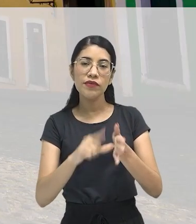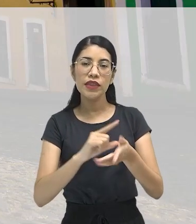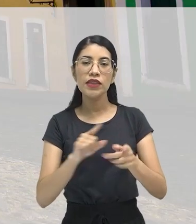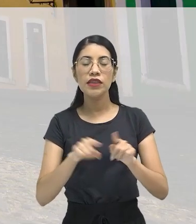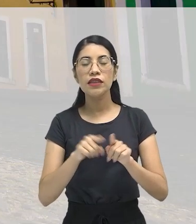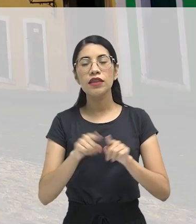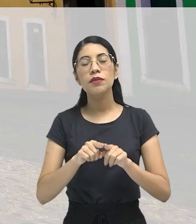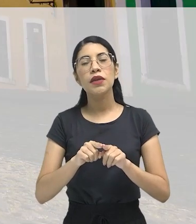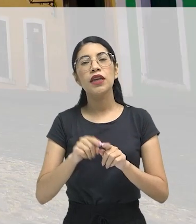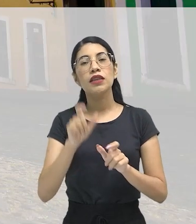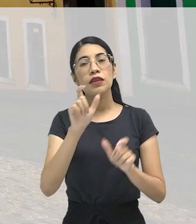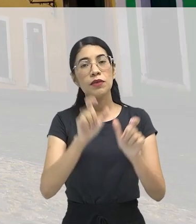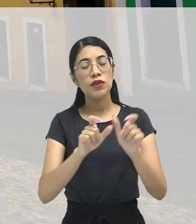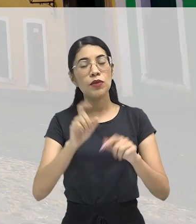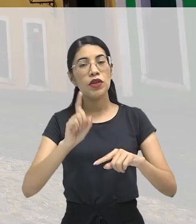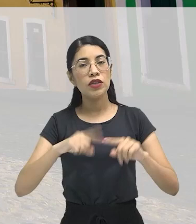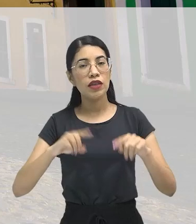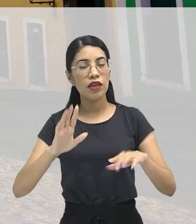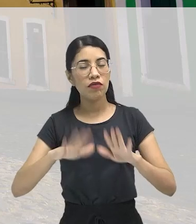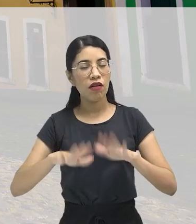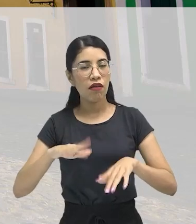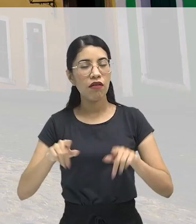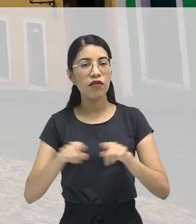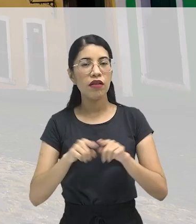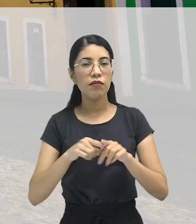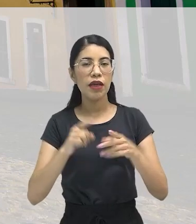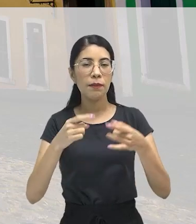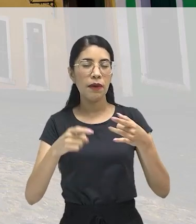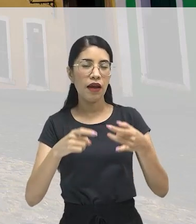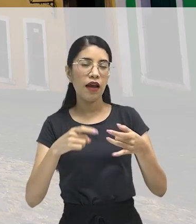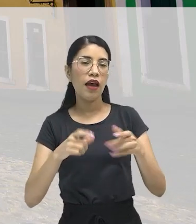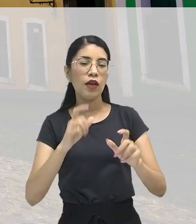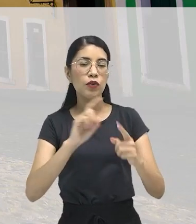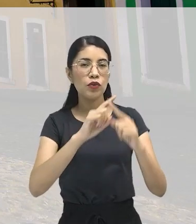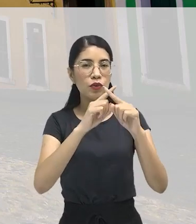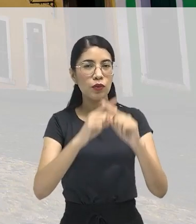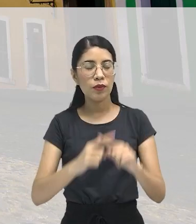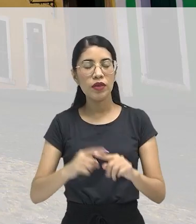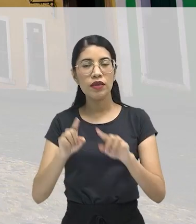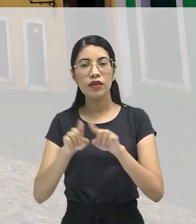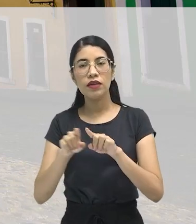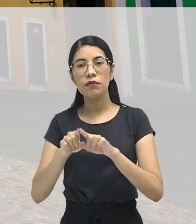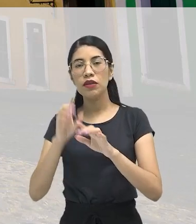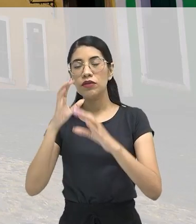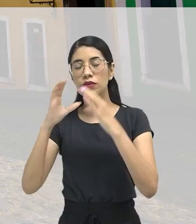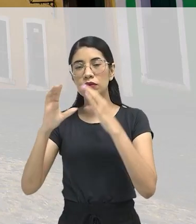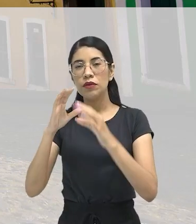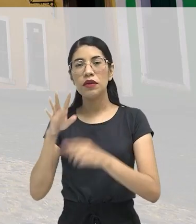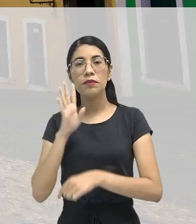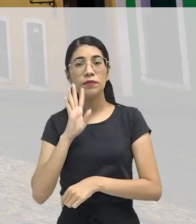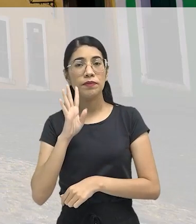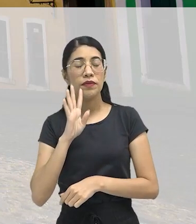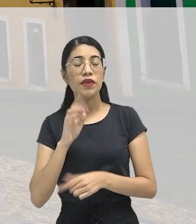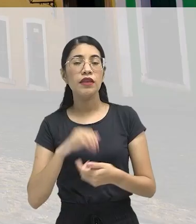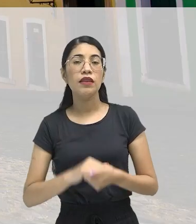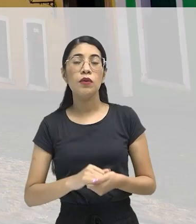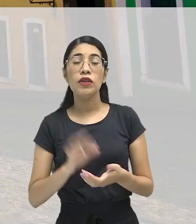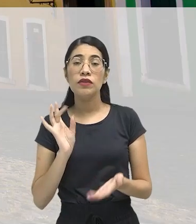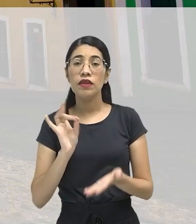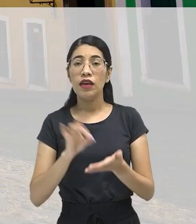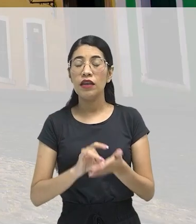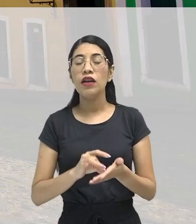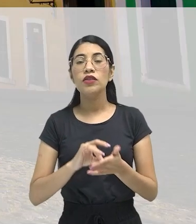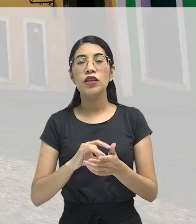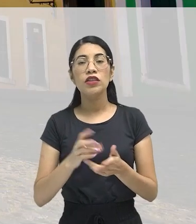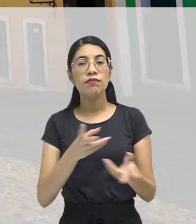dos instrumentistas, dos cantadores, dos jogadores. É bem legal, né? Realmente a gente consegue perceber